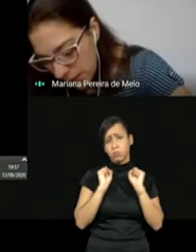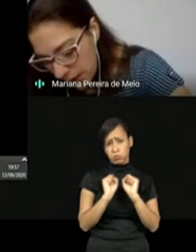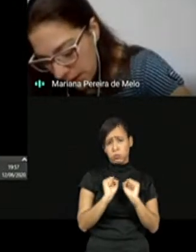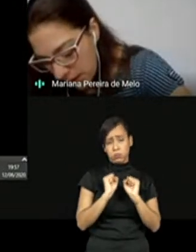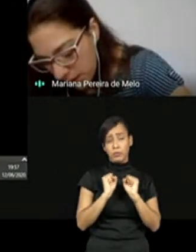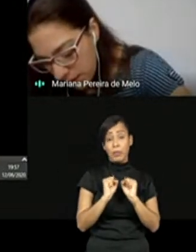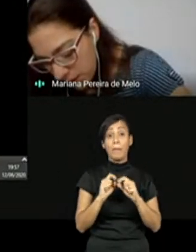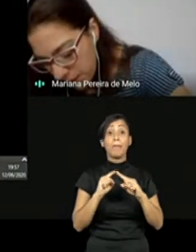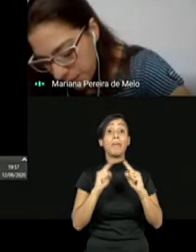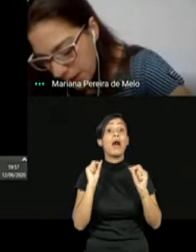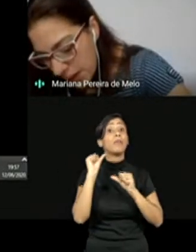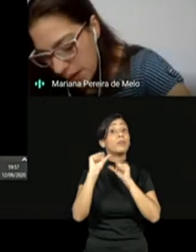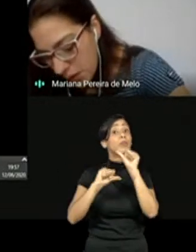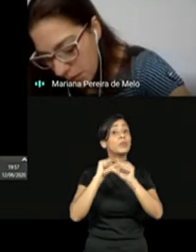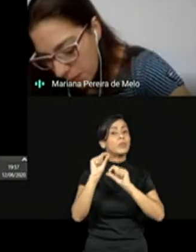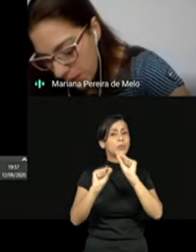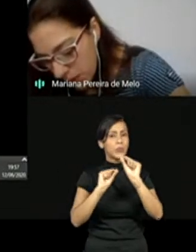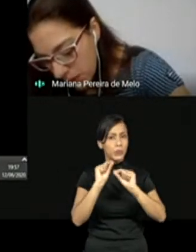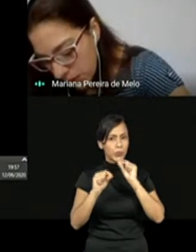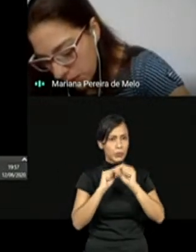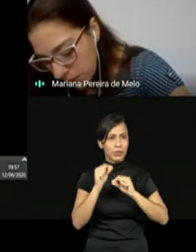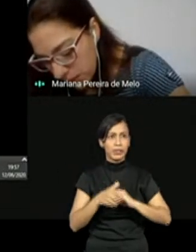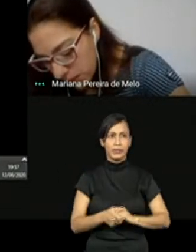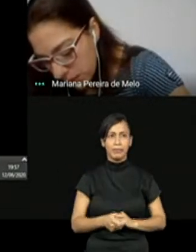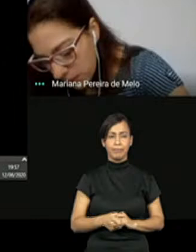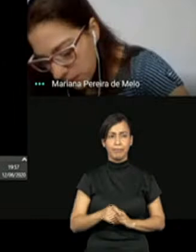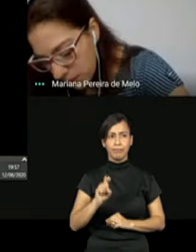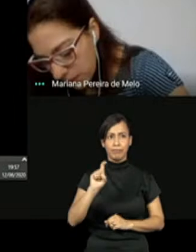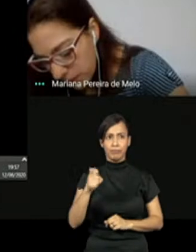a nossa variável, né, é uma Poisson.